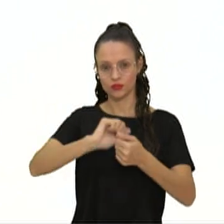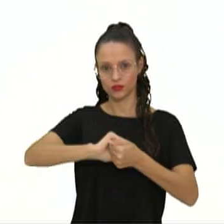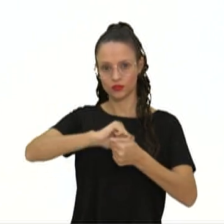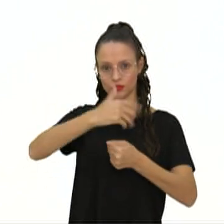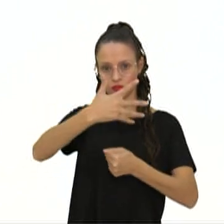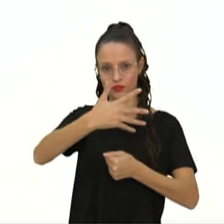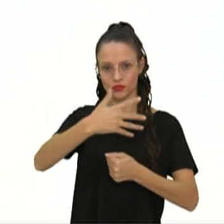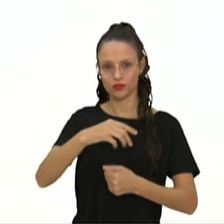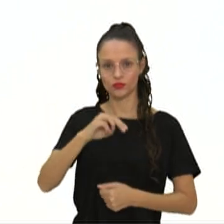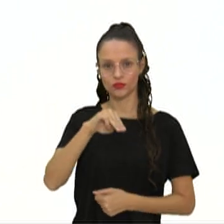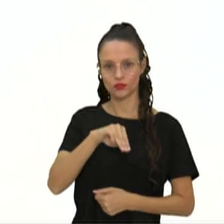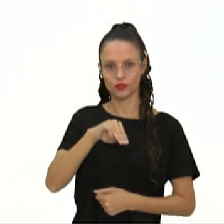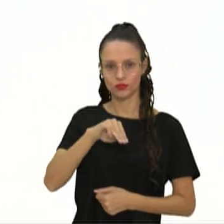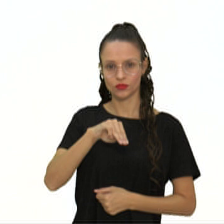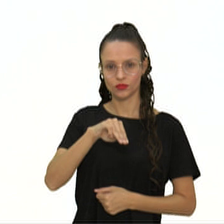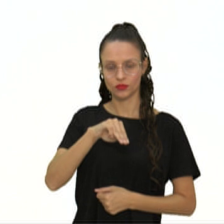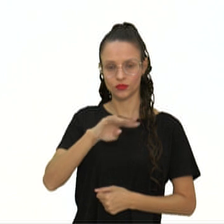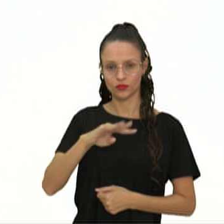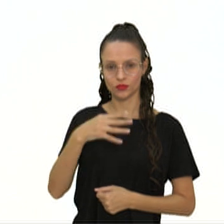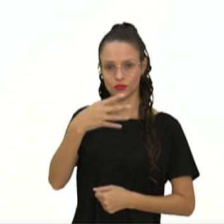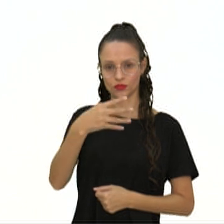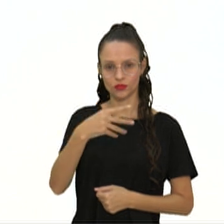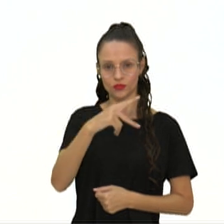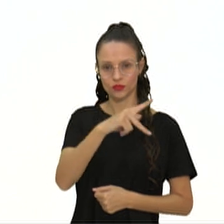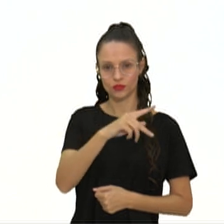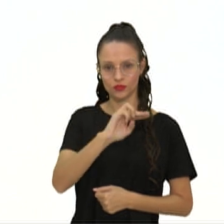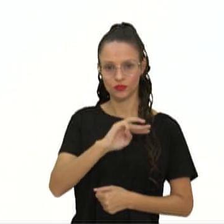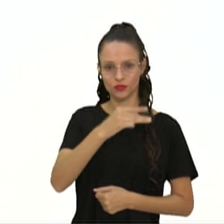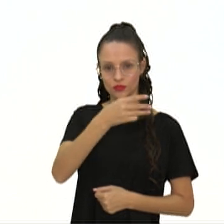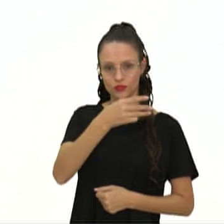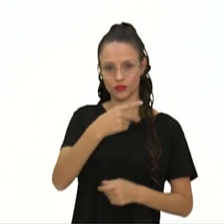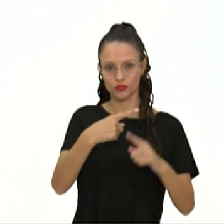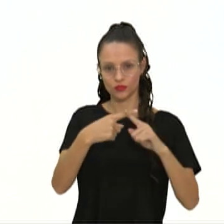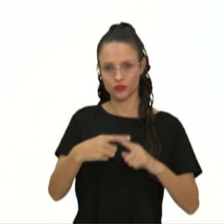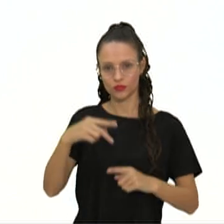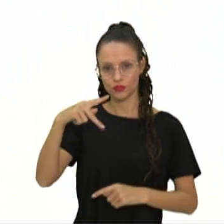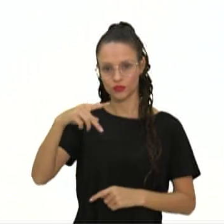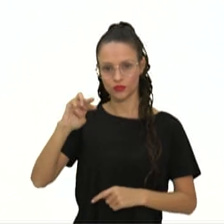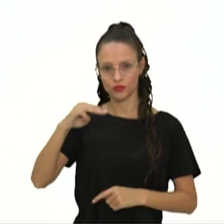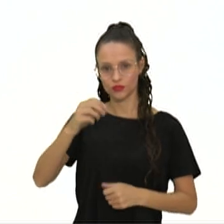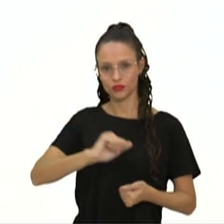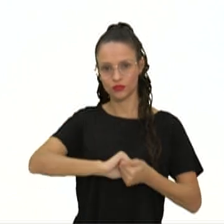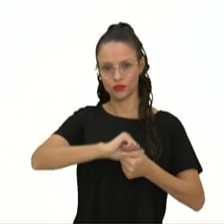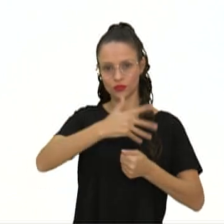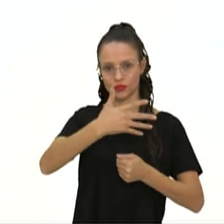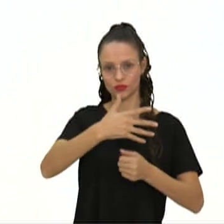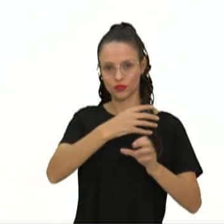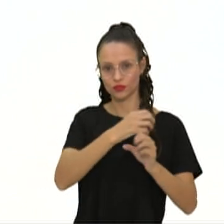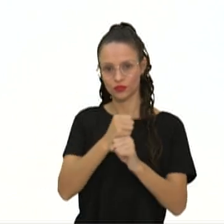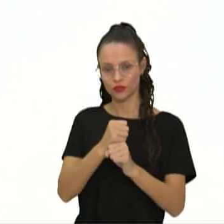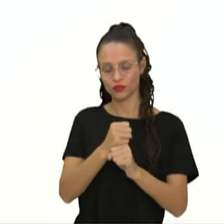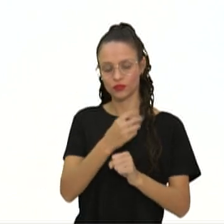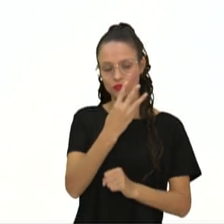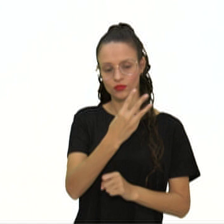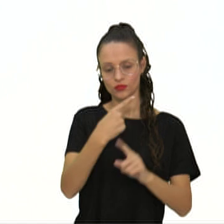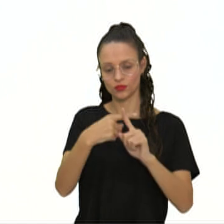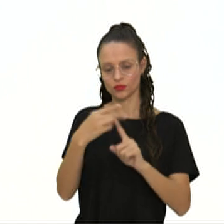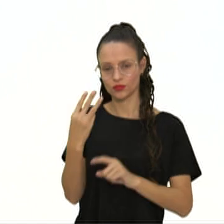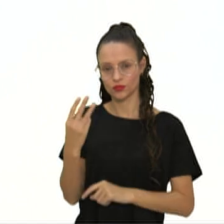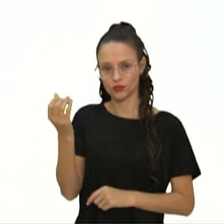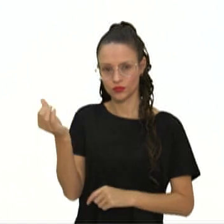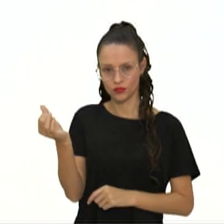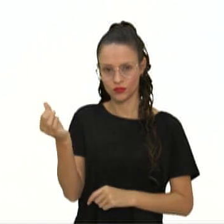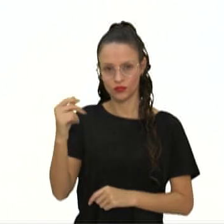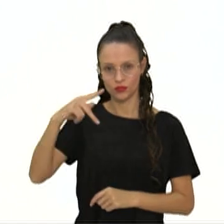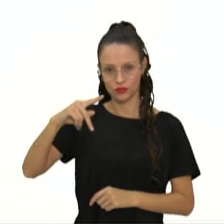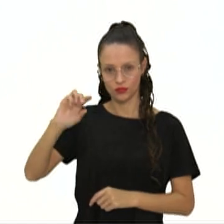então vai ficar m à quarta. P ao cubo vezes p ao cubo, somos expoentes, 3 mais 3, 6. Então fica p elevado a